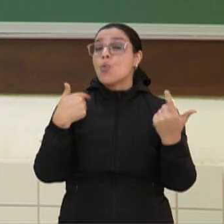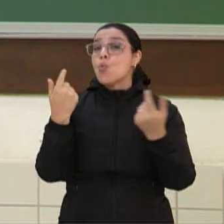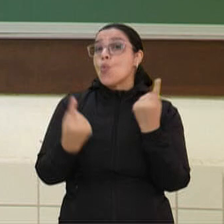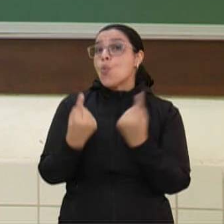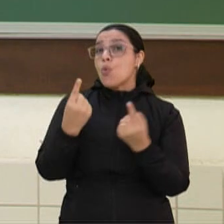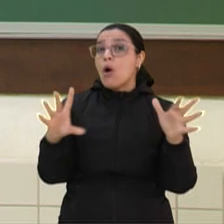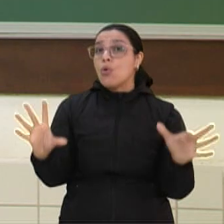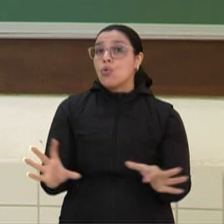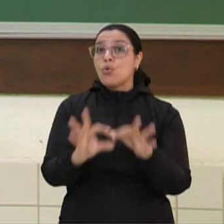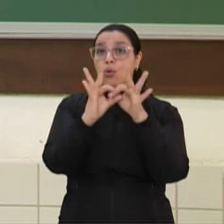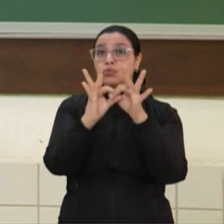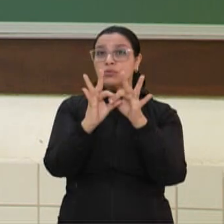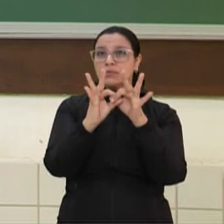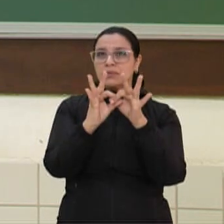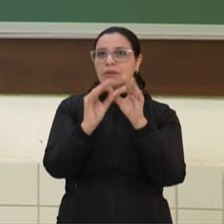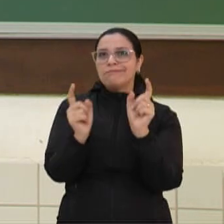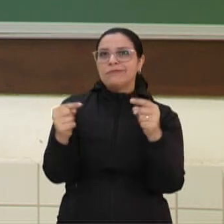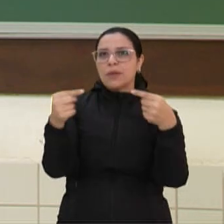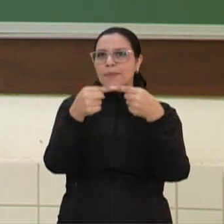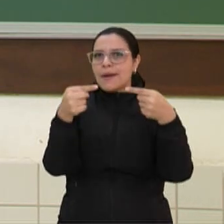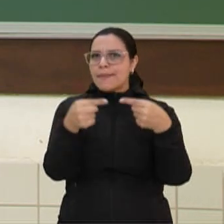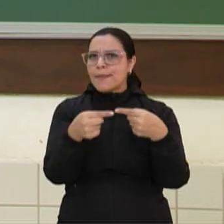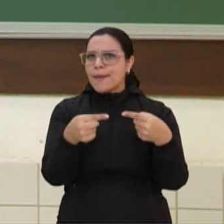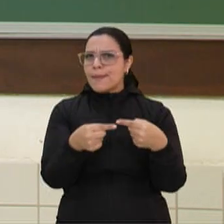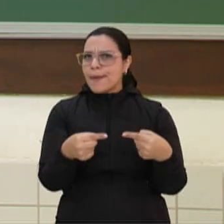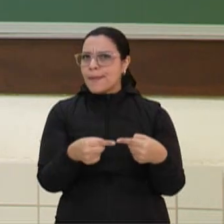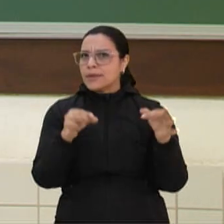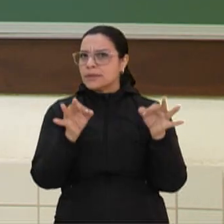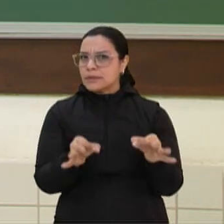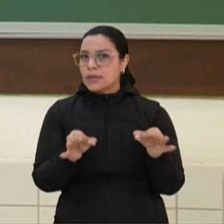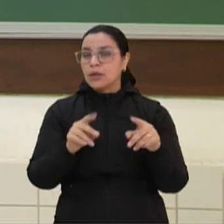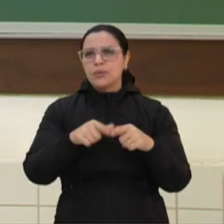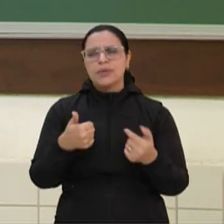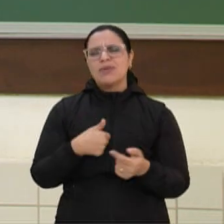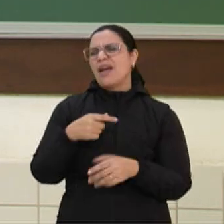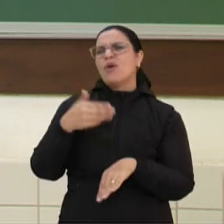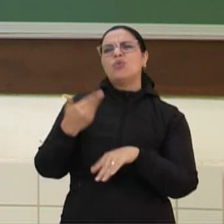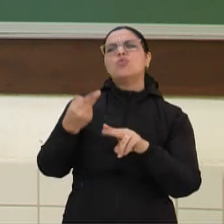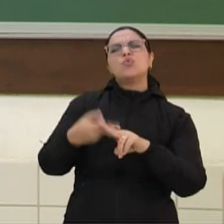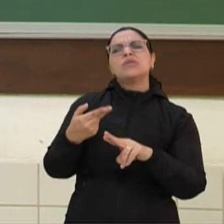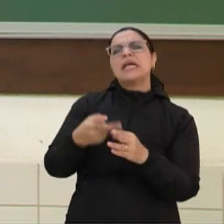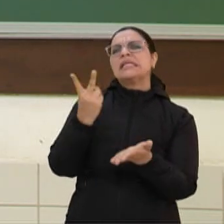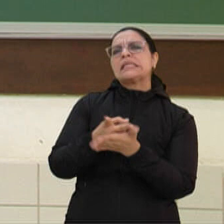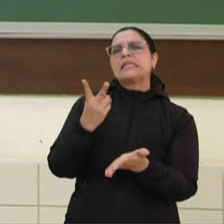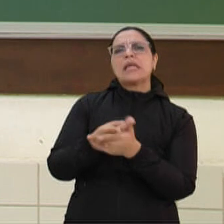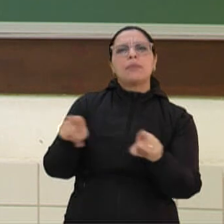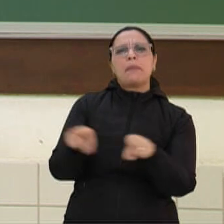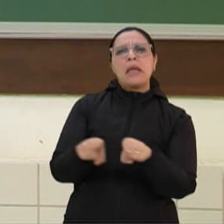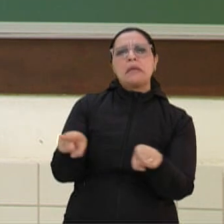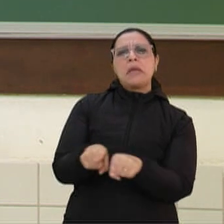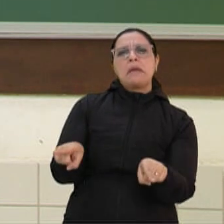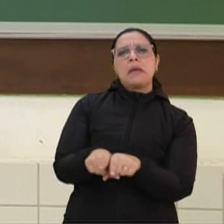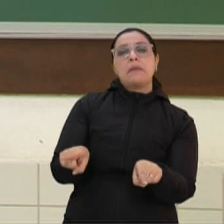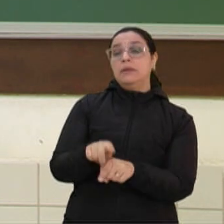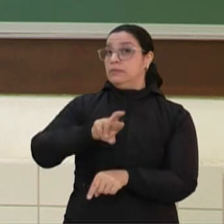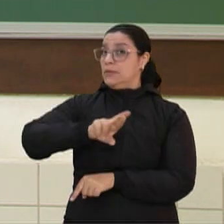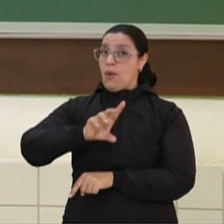atentar nesse sentido que eu tenho a conjunção, então essa conjunção pertence à